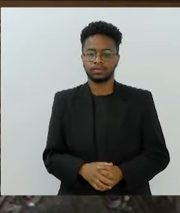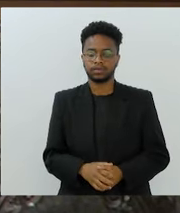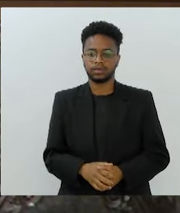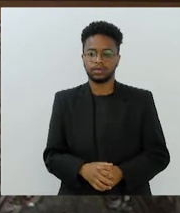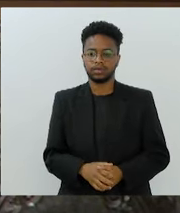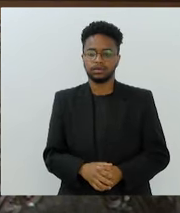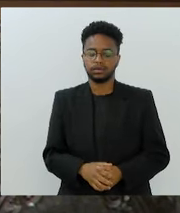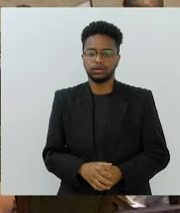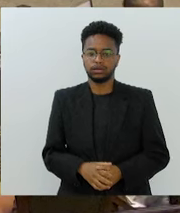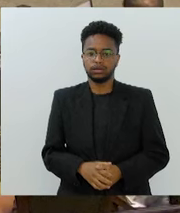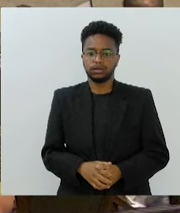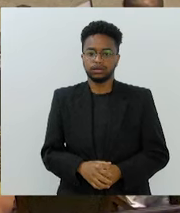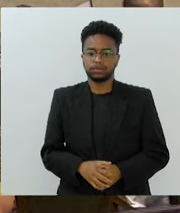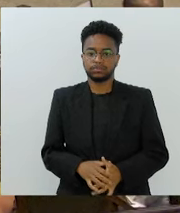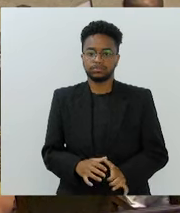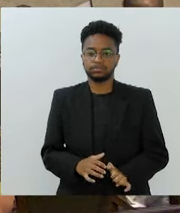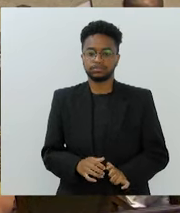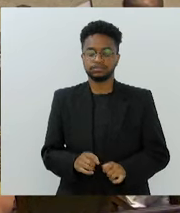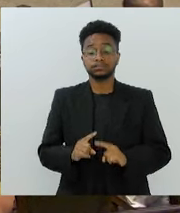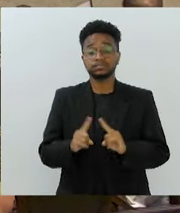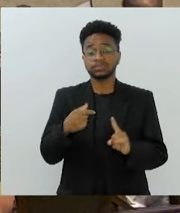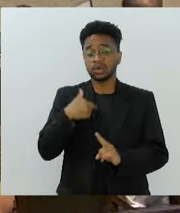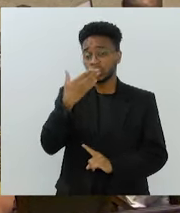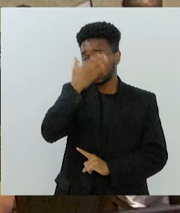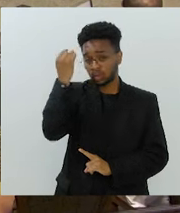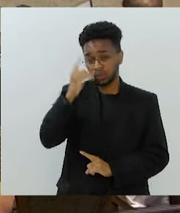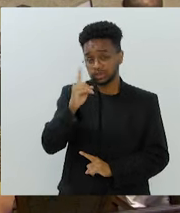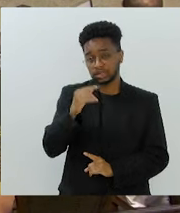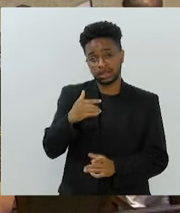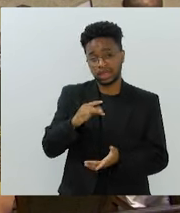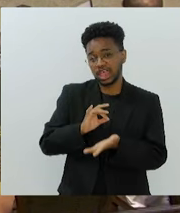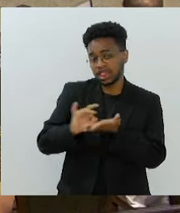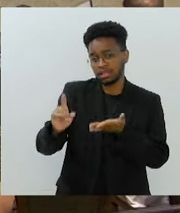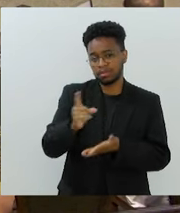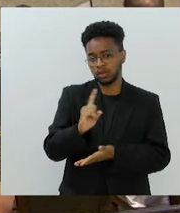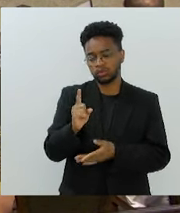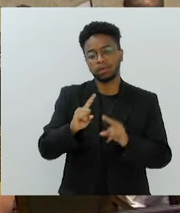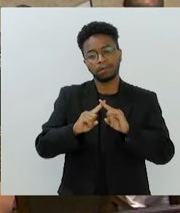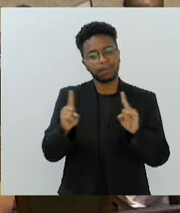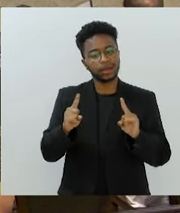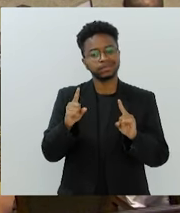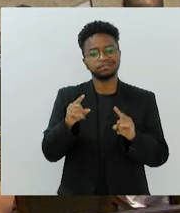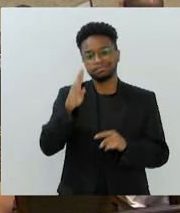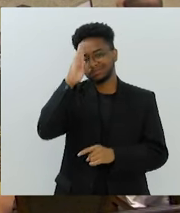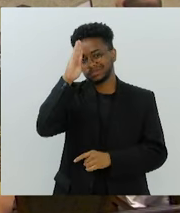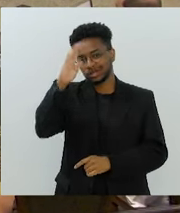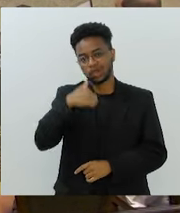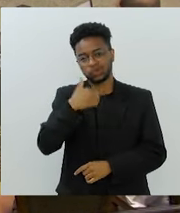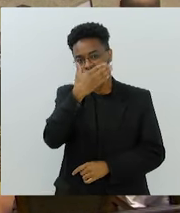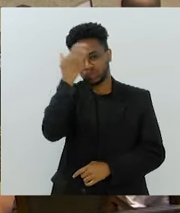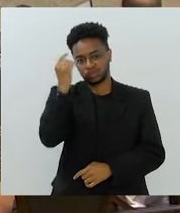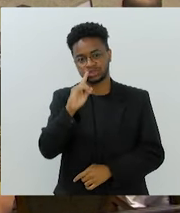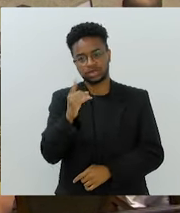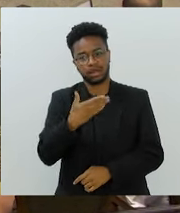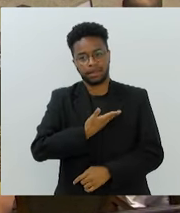eu não esqueço dos inimigos, mas menos ainda dos amigos.